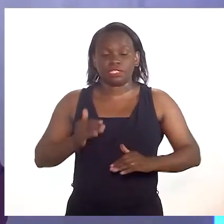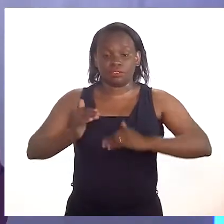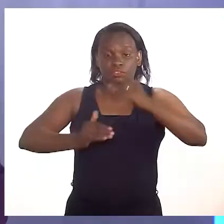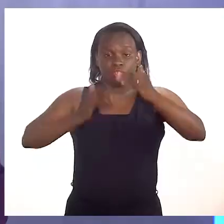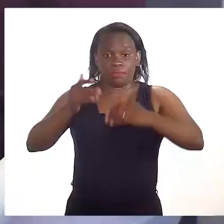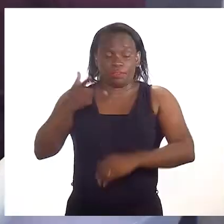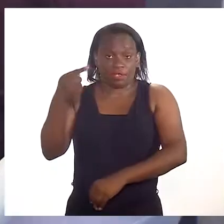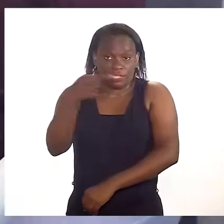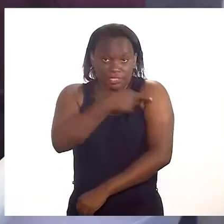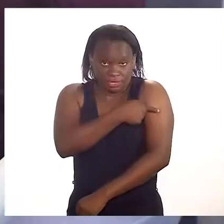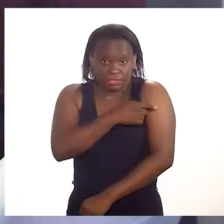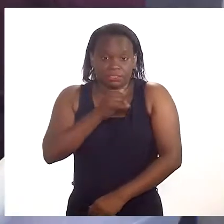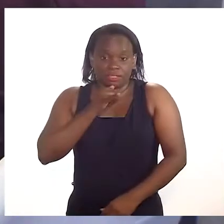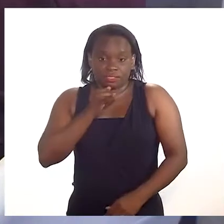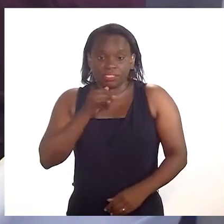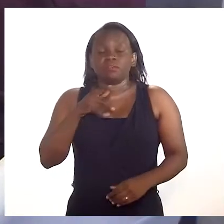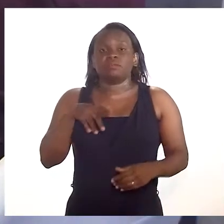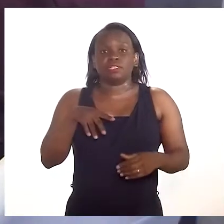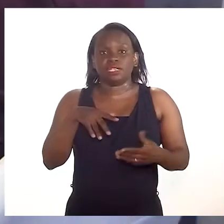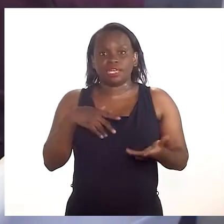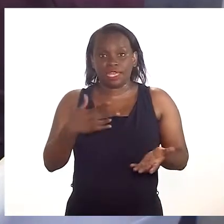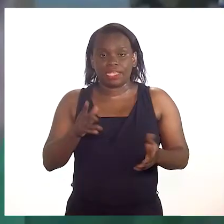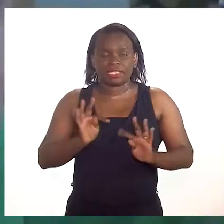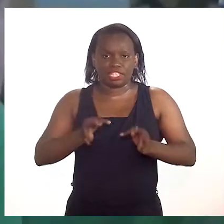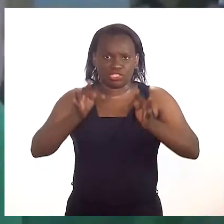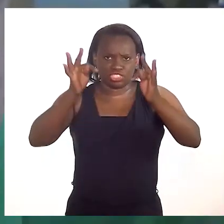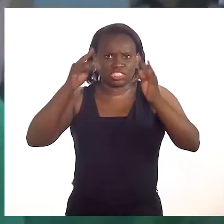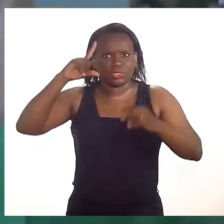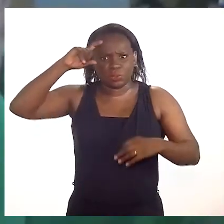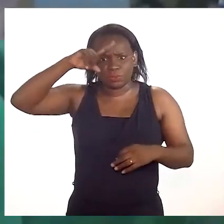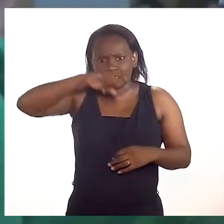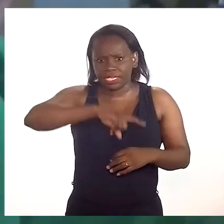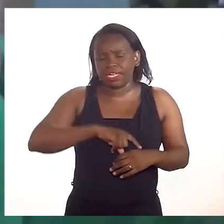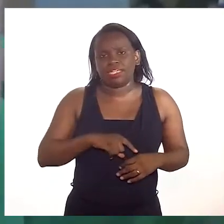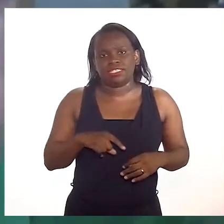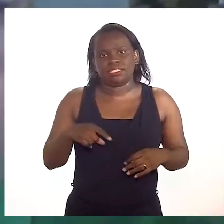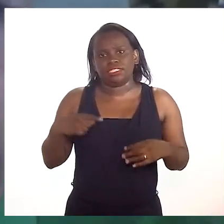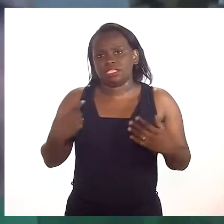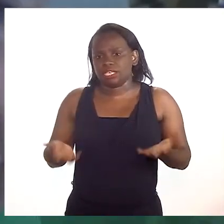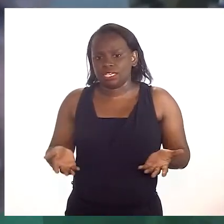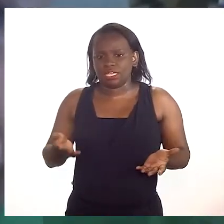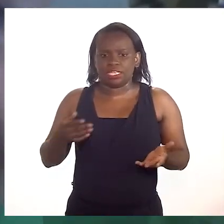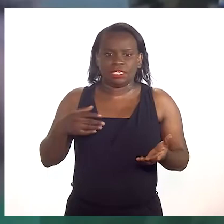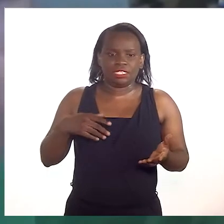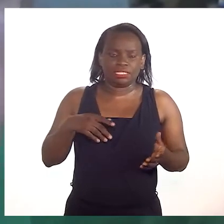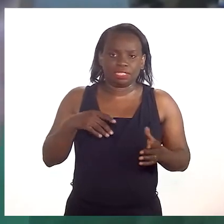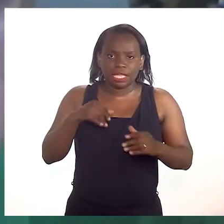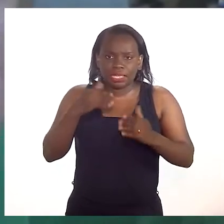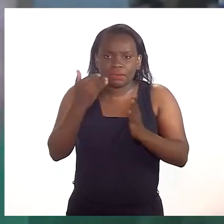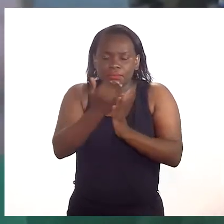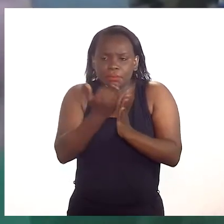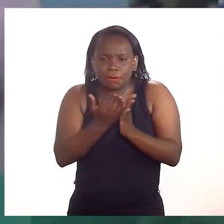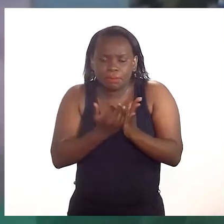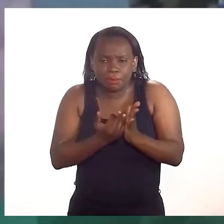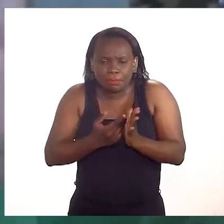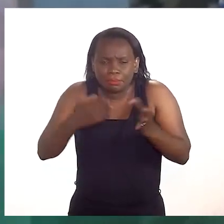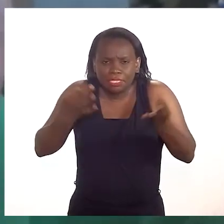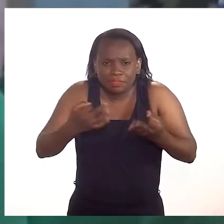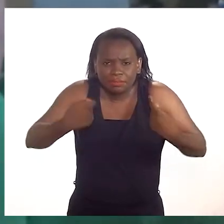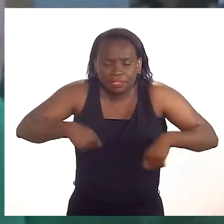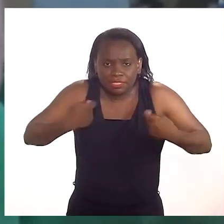O desenvolvimento da vacina, por exemplo, que é uma coisa de tecnologia complicada, de preceitos muito